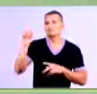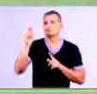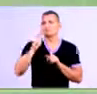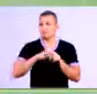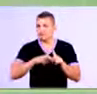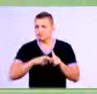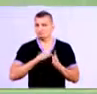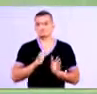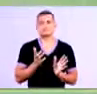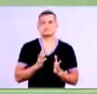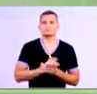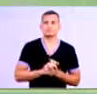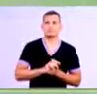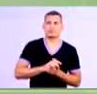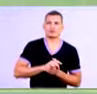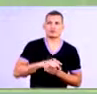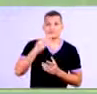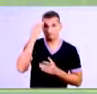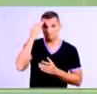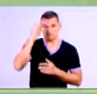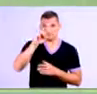memória remota,